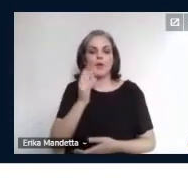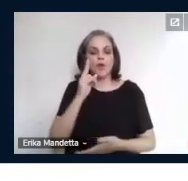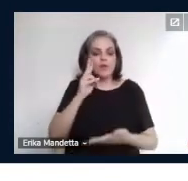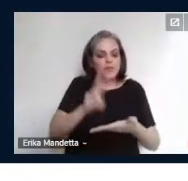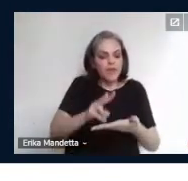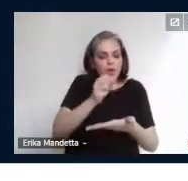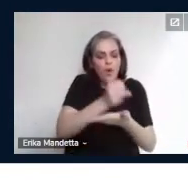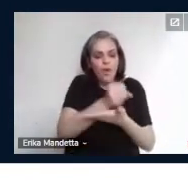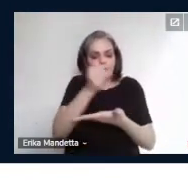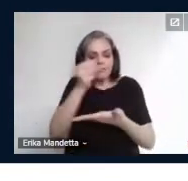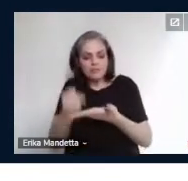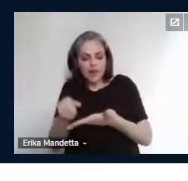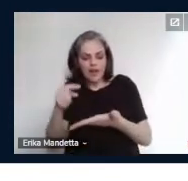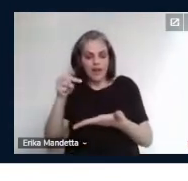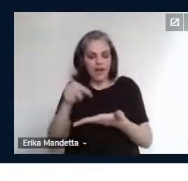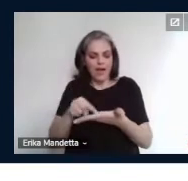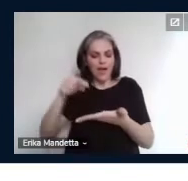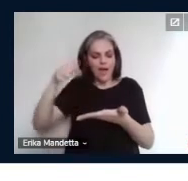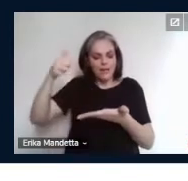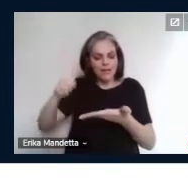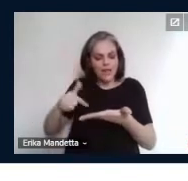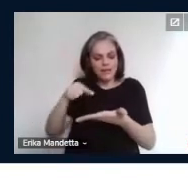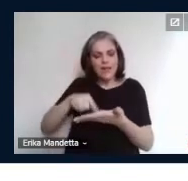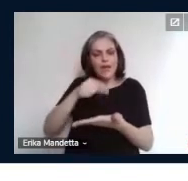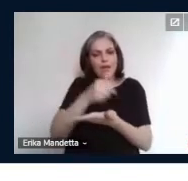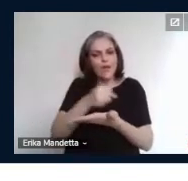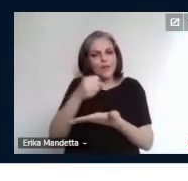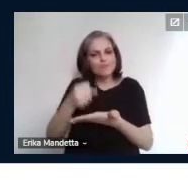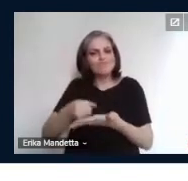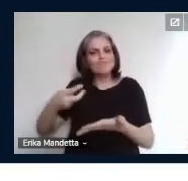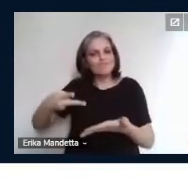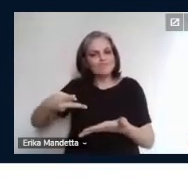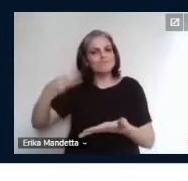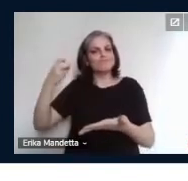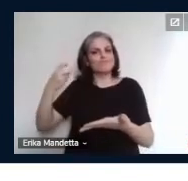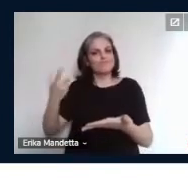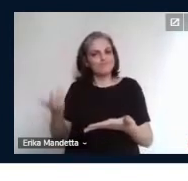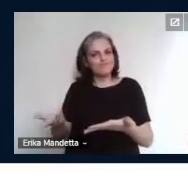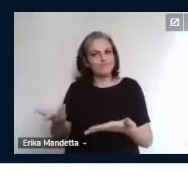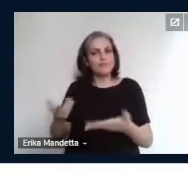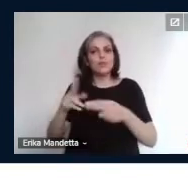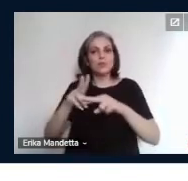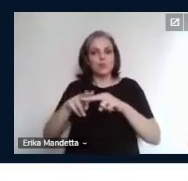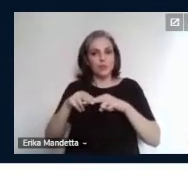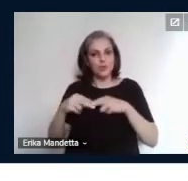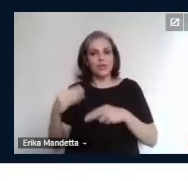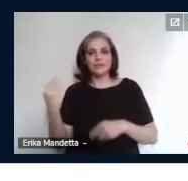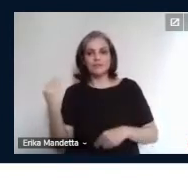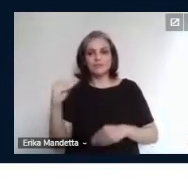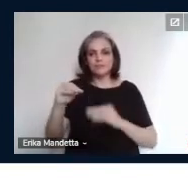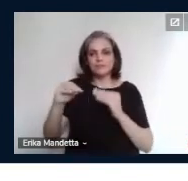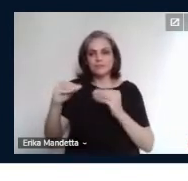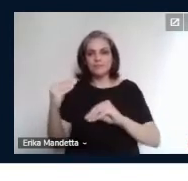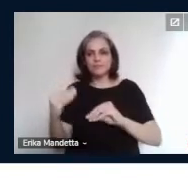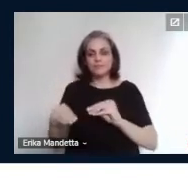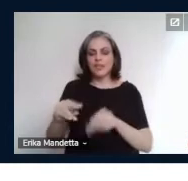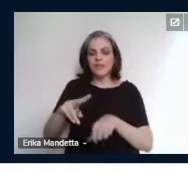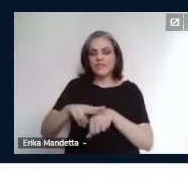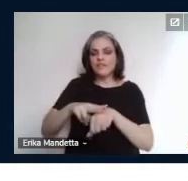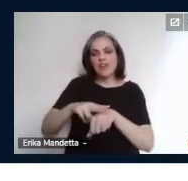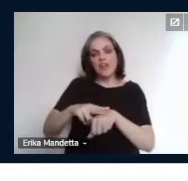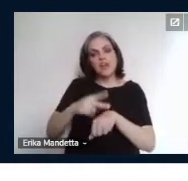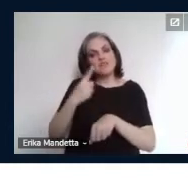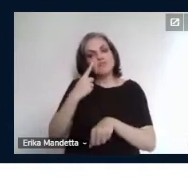questão da tradução apareceu muito, então eu deixei aí de verde algumas possibilidades